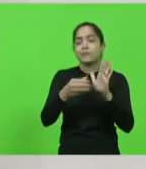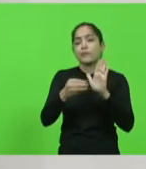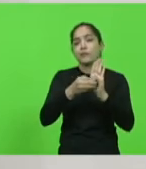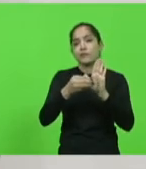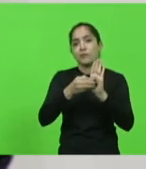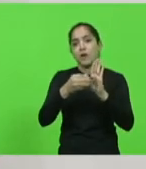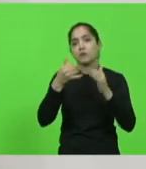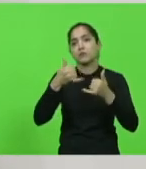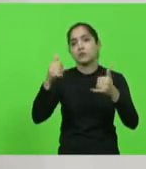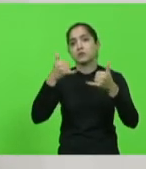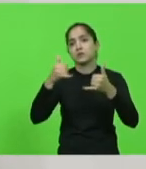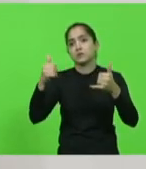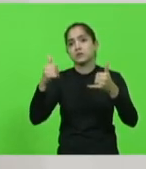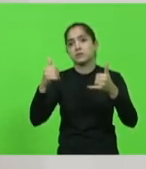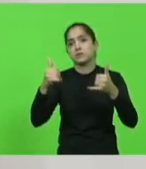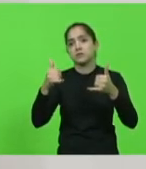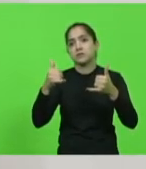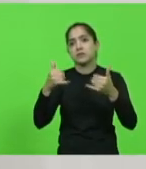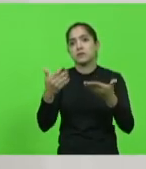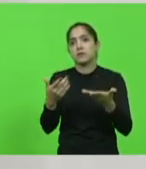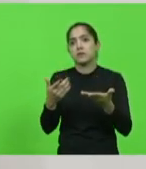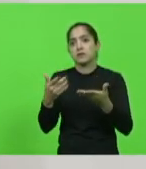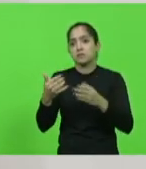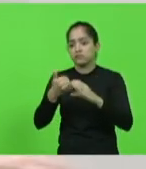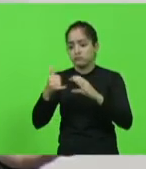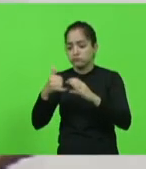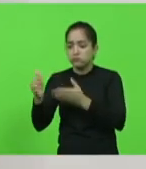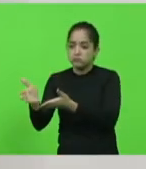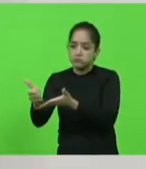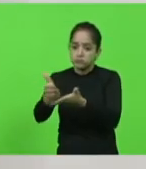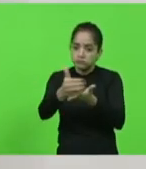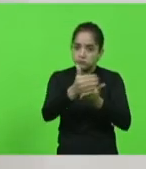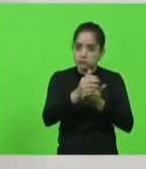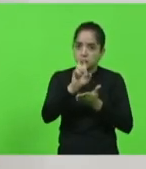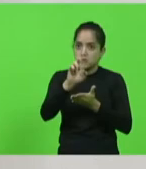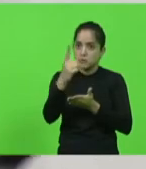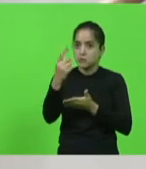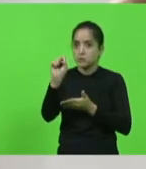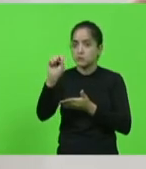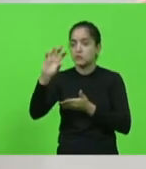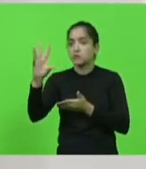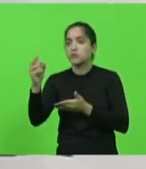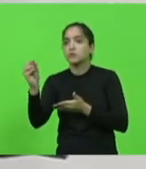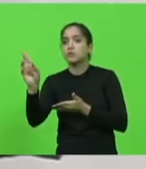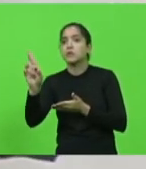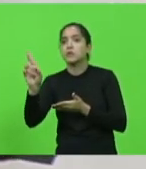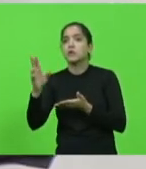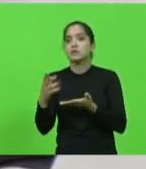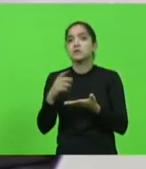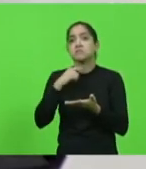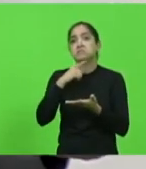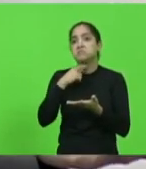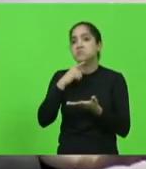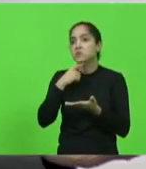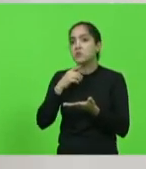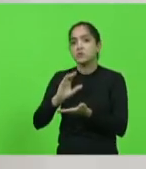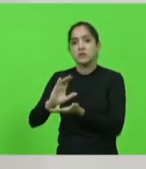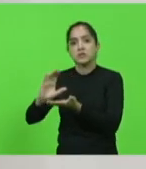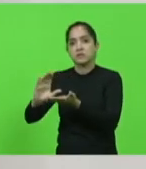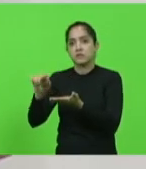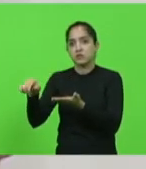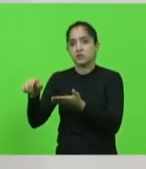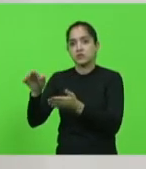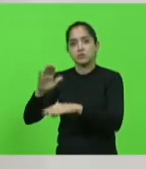o que adianta a Celesc faturar 518 milhões se os agricultores não conseguem investir em sua propriedade, não